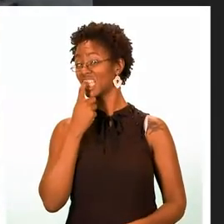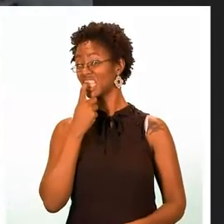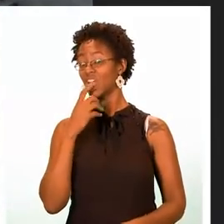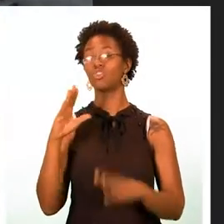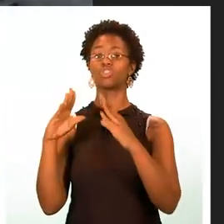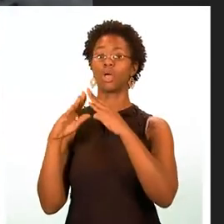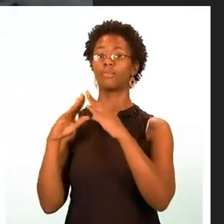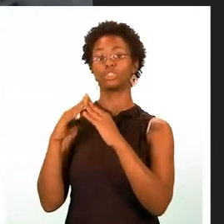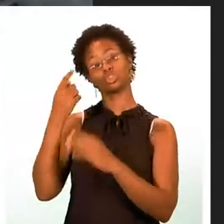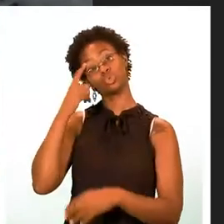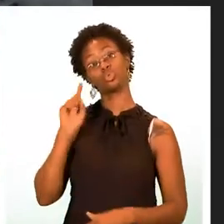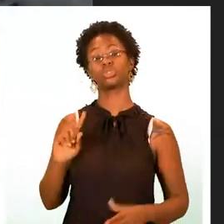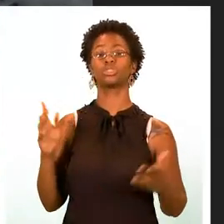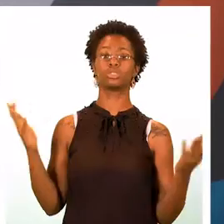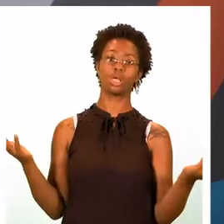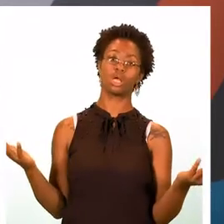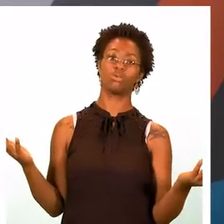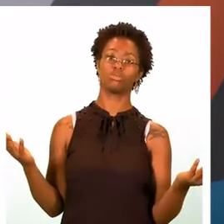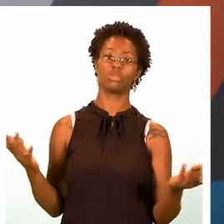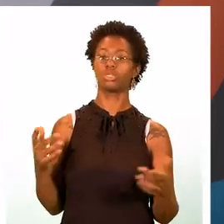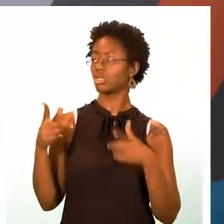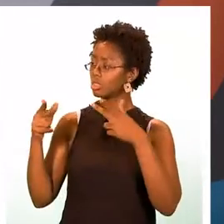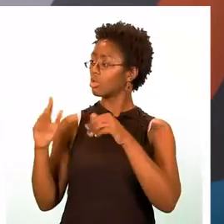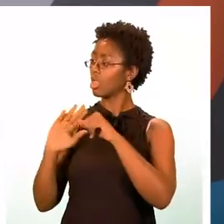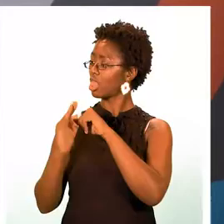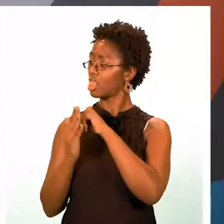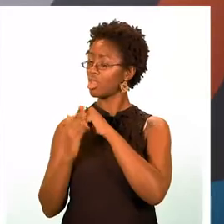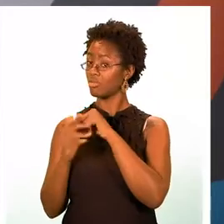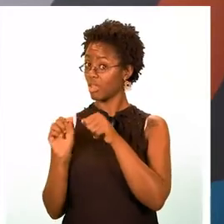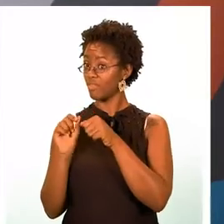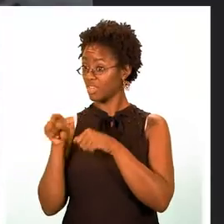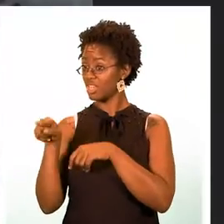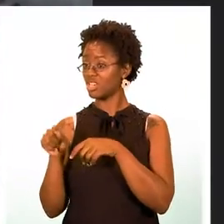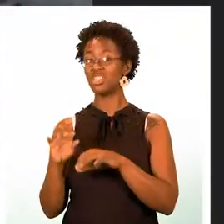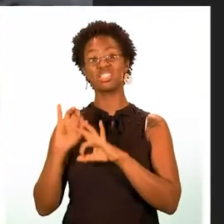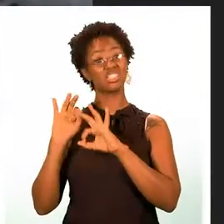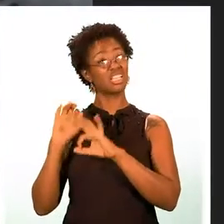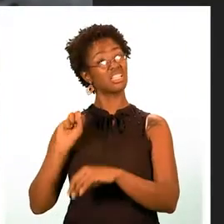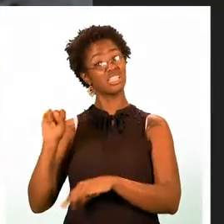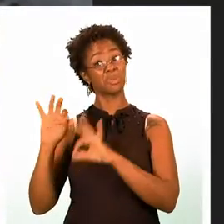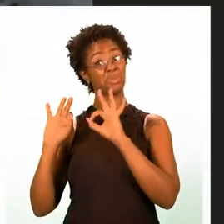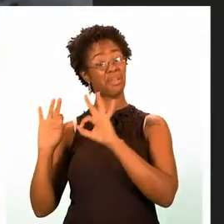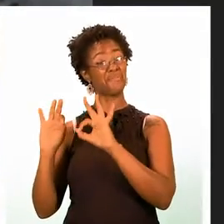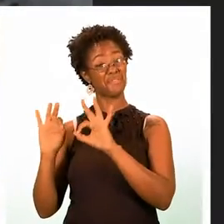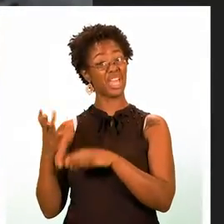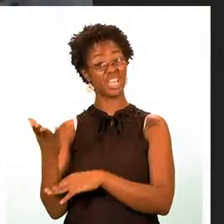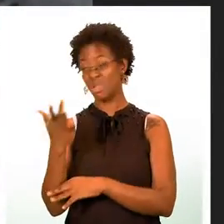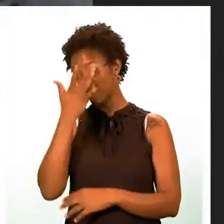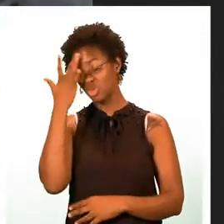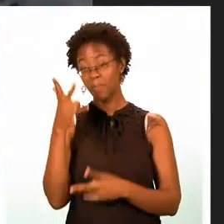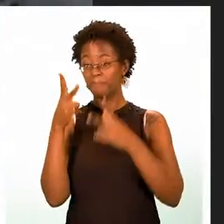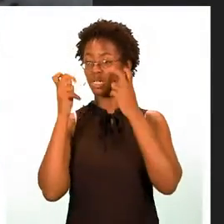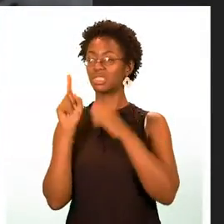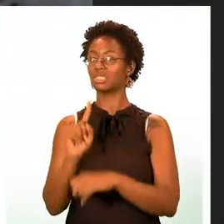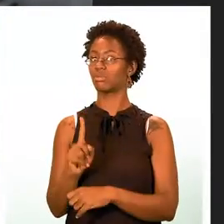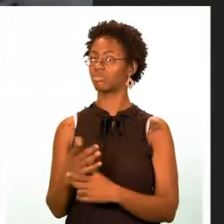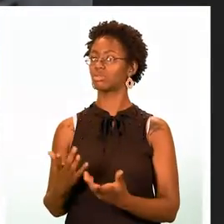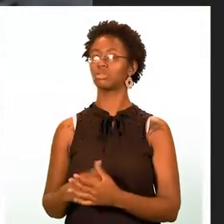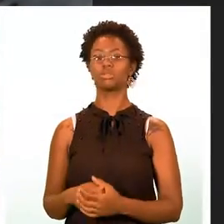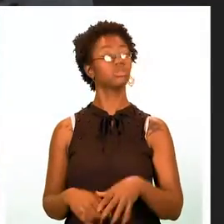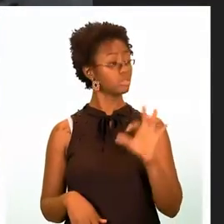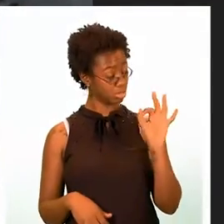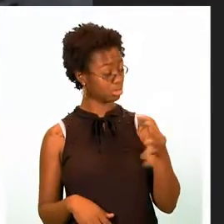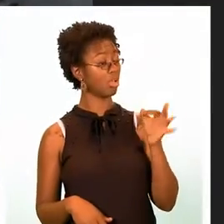muito difícil você saber. Com essa lapidação, então, né, que você colocou aí. É! Se for bem feito. E aí também... É!